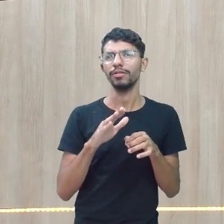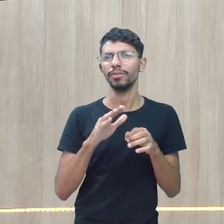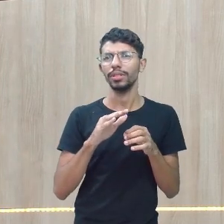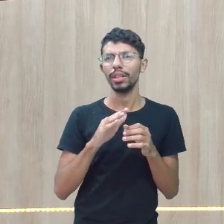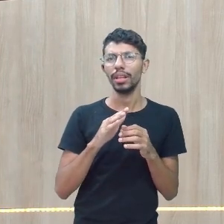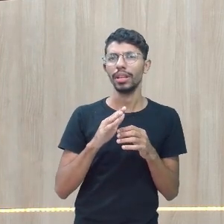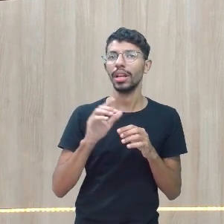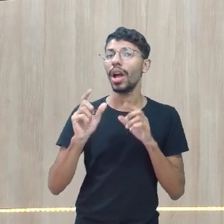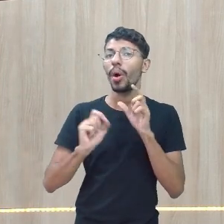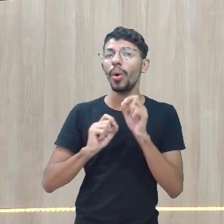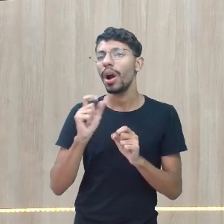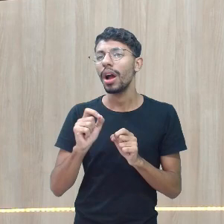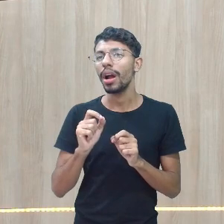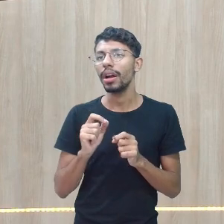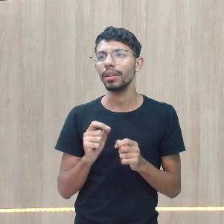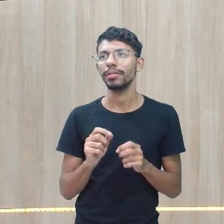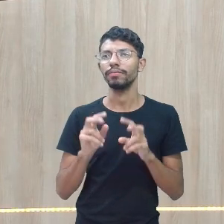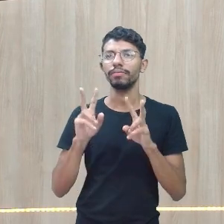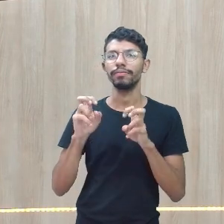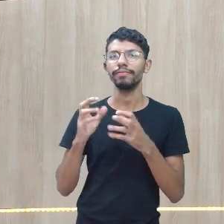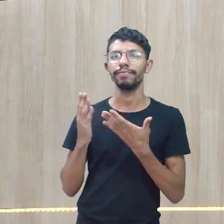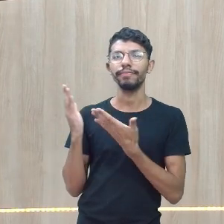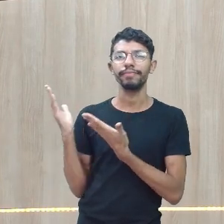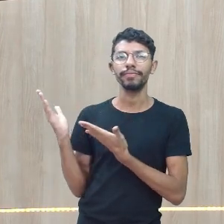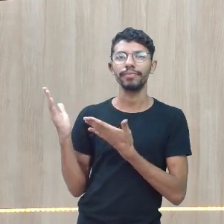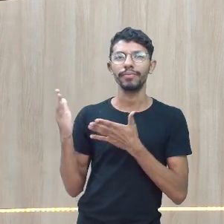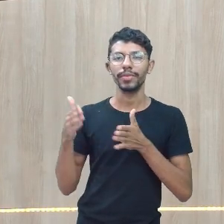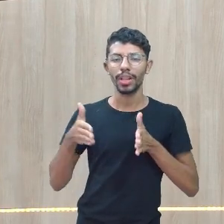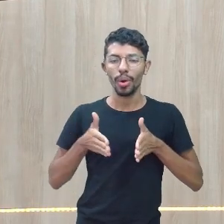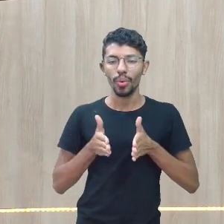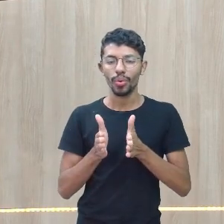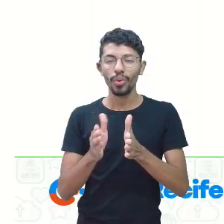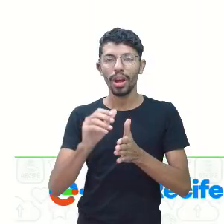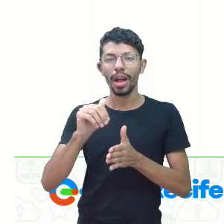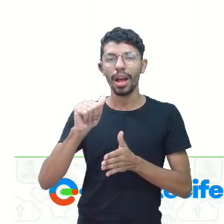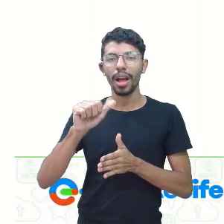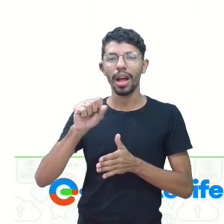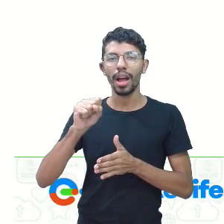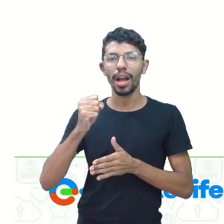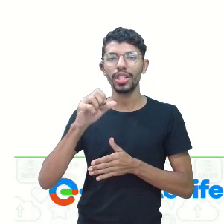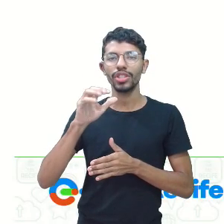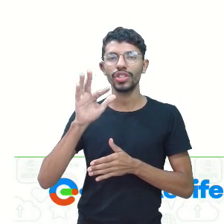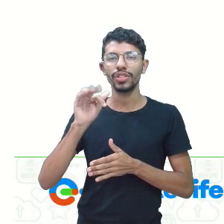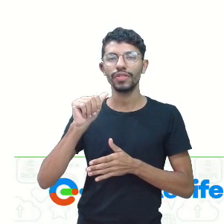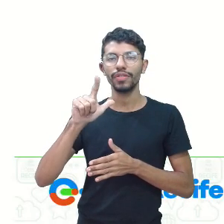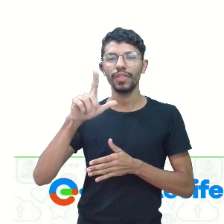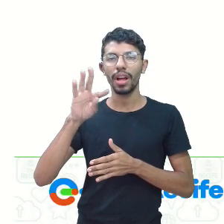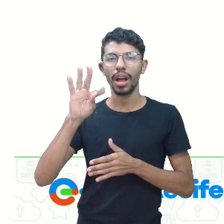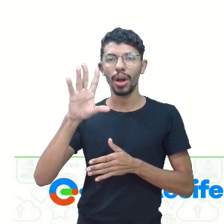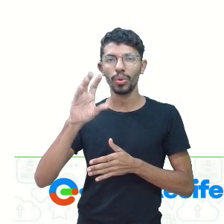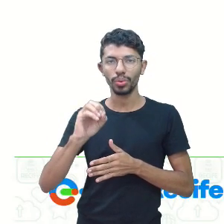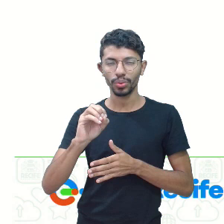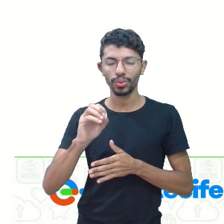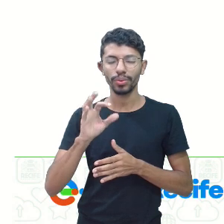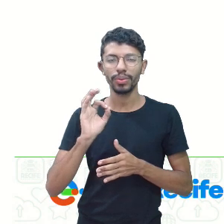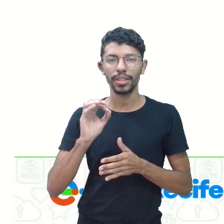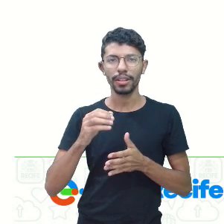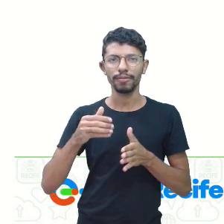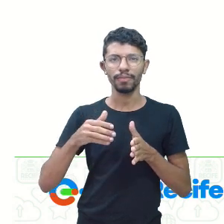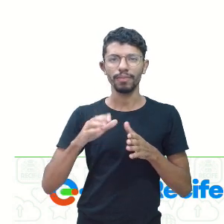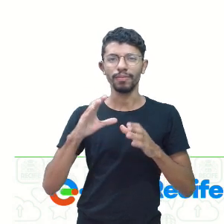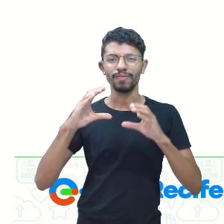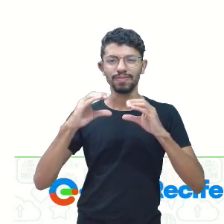refinado, é a questão aí do asfalto, né, que é derivado do petróleo. Nós vamos ver uma série